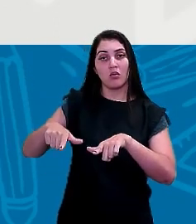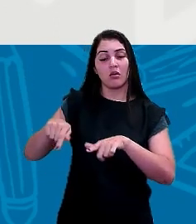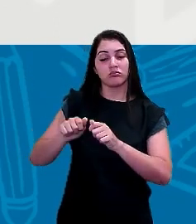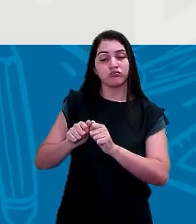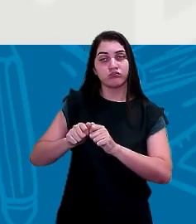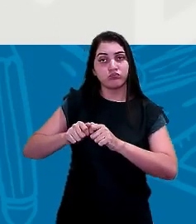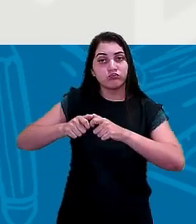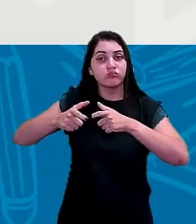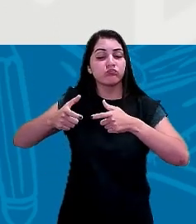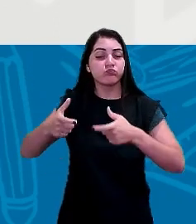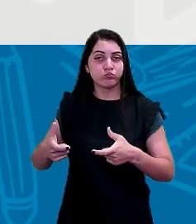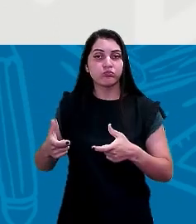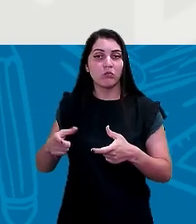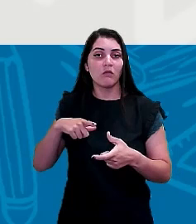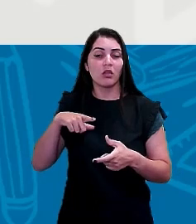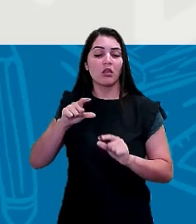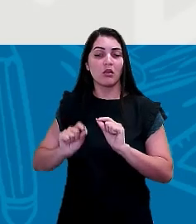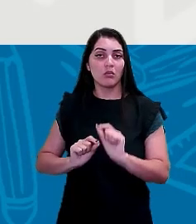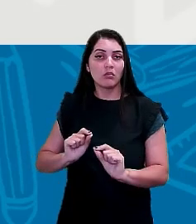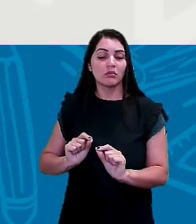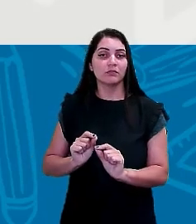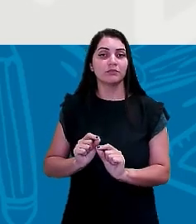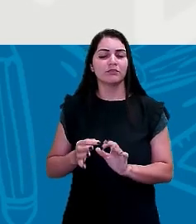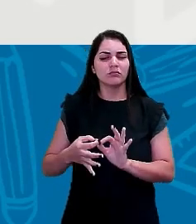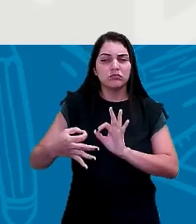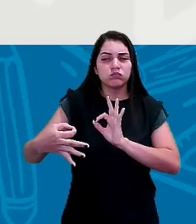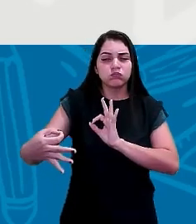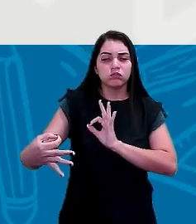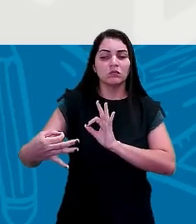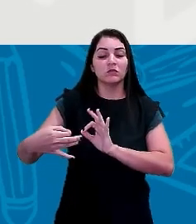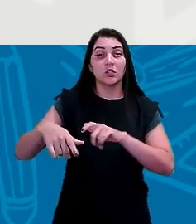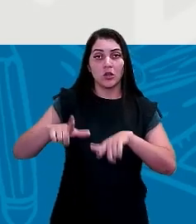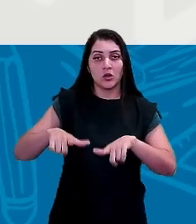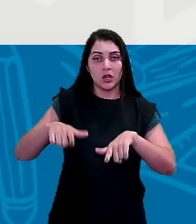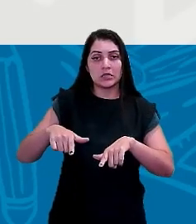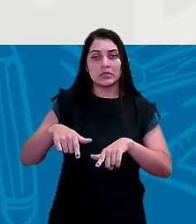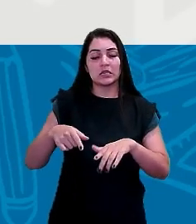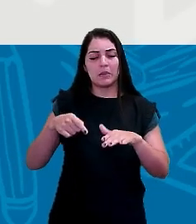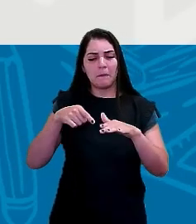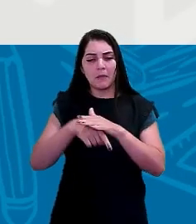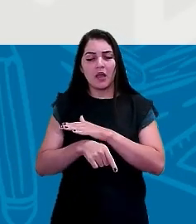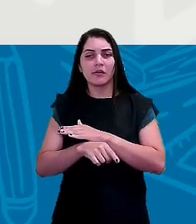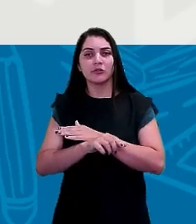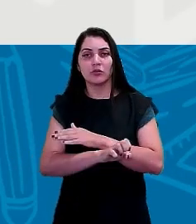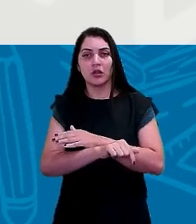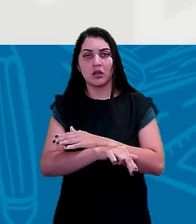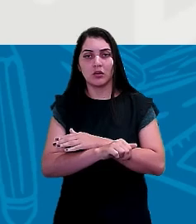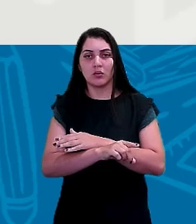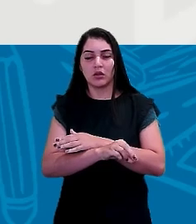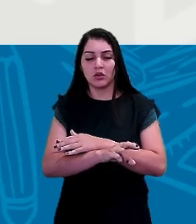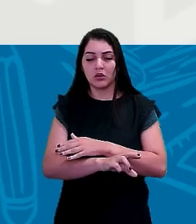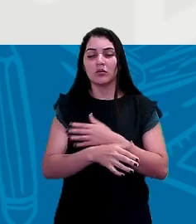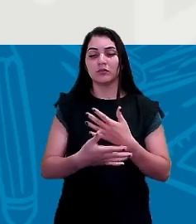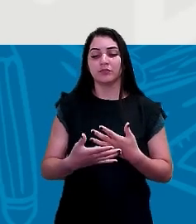mais extensa, ela vai estar com a parte localizada ali abaixo, ao sul do Equador, a parte equatorial, né?